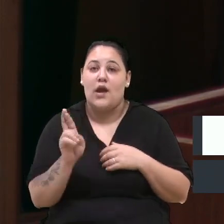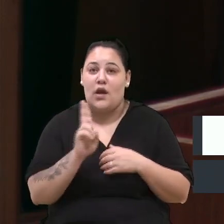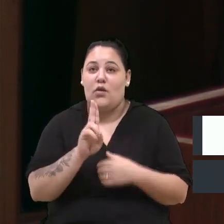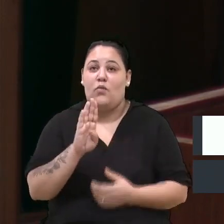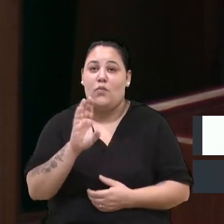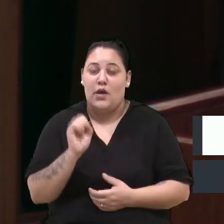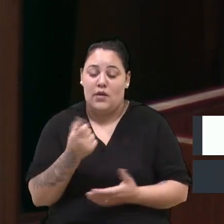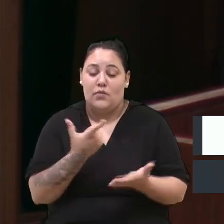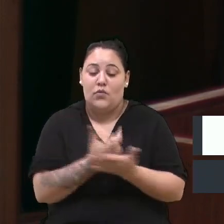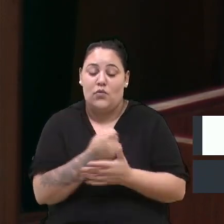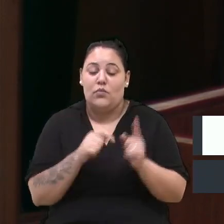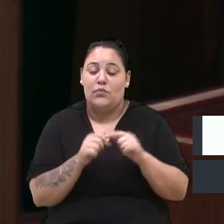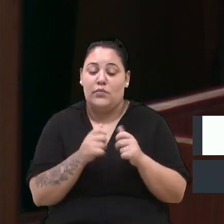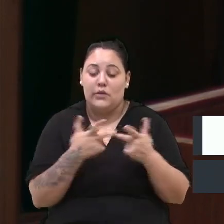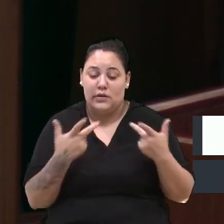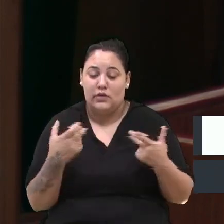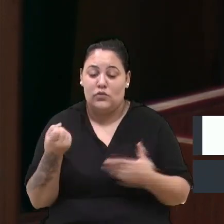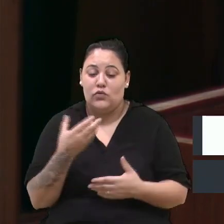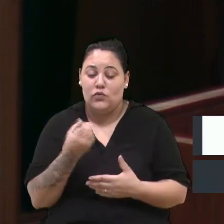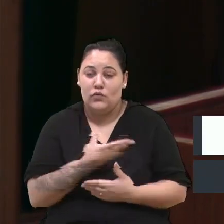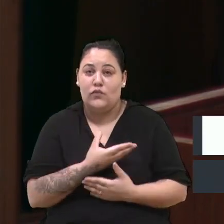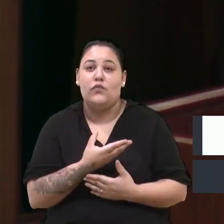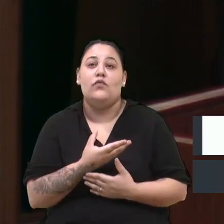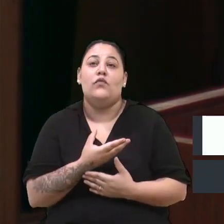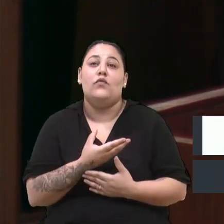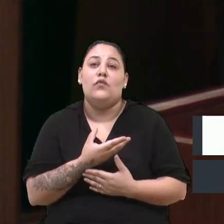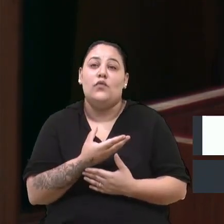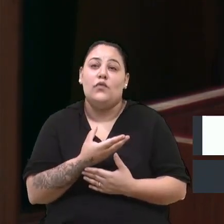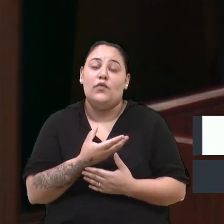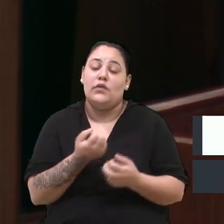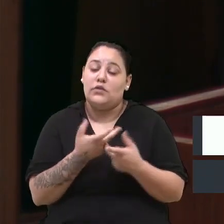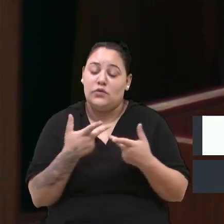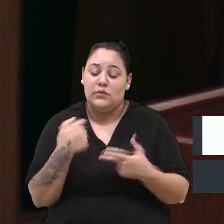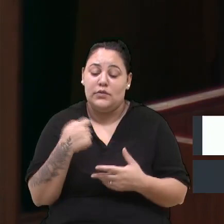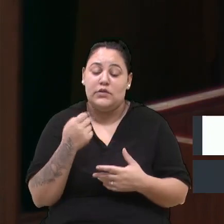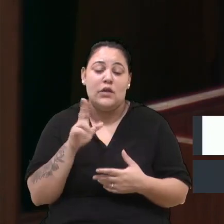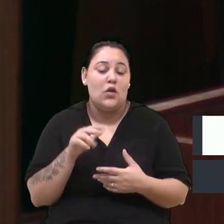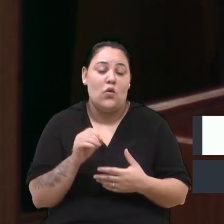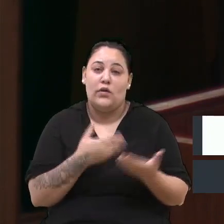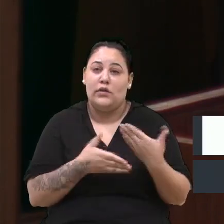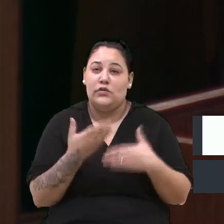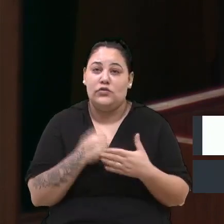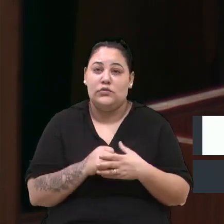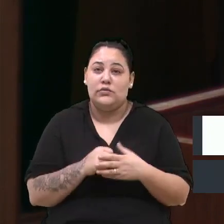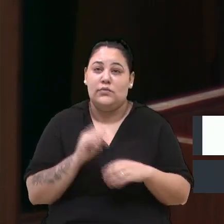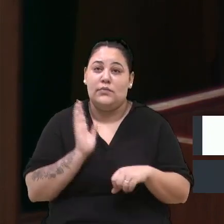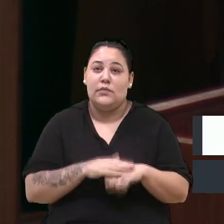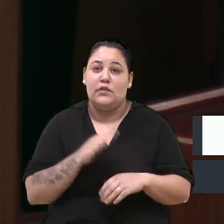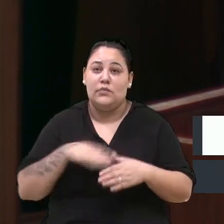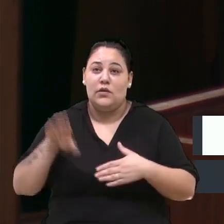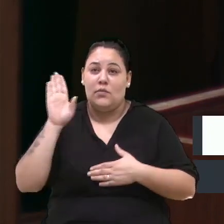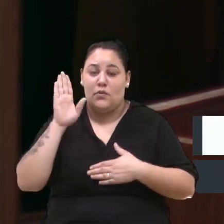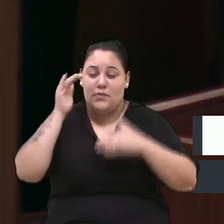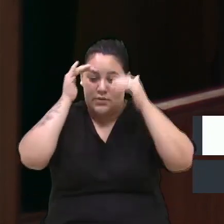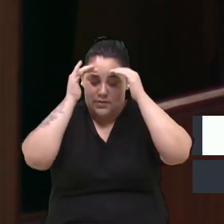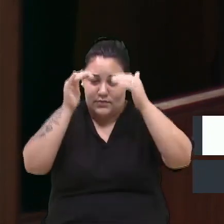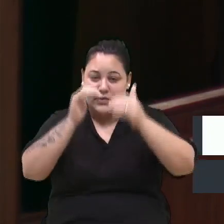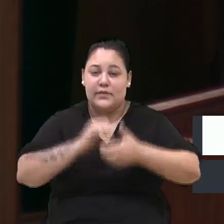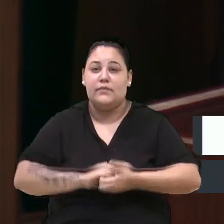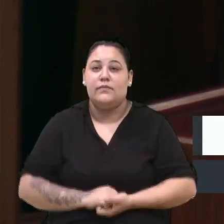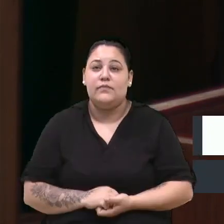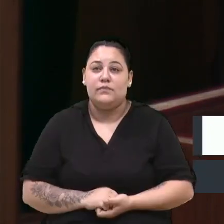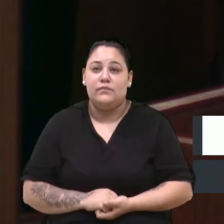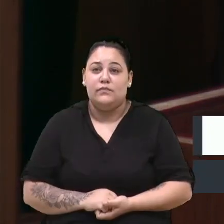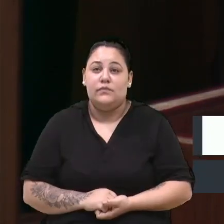de equipamentos, para tudo aquilo que eles tanto precisam, que nunca foram atendidos. Mais uma promessa cumprida, meu povo.